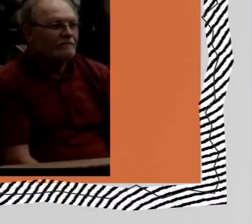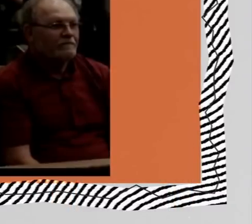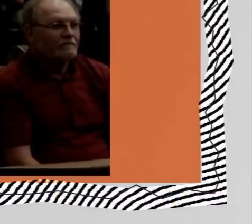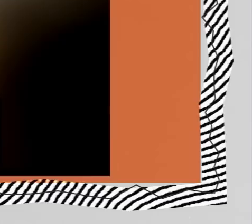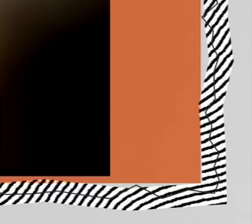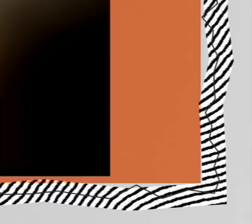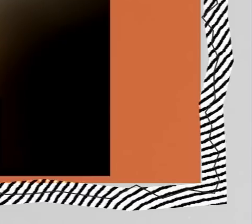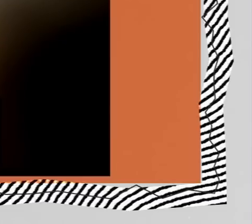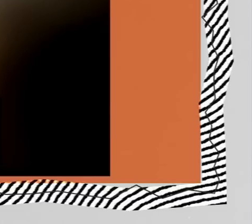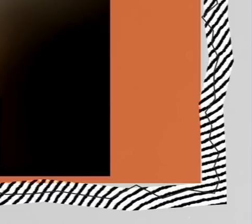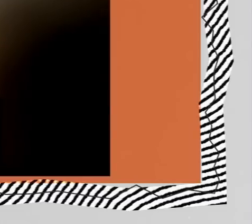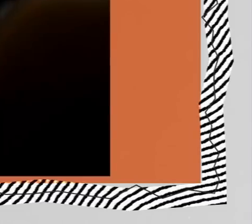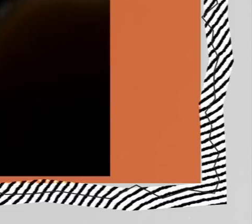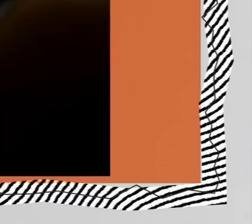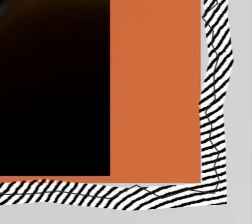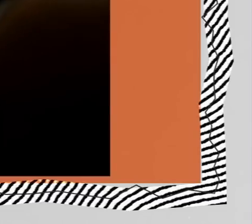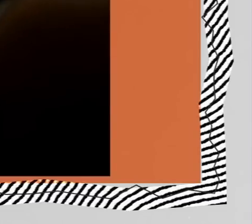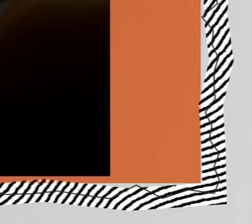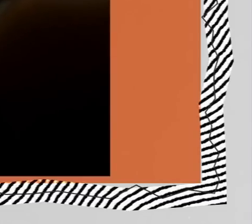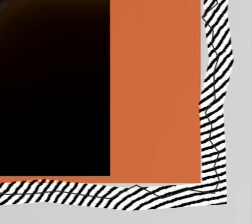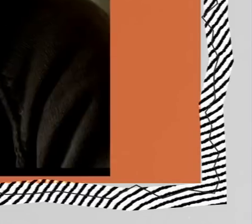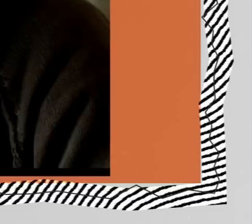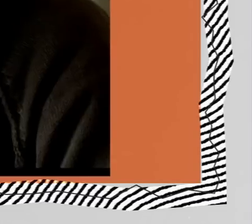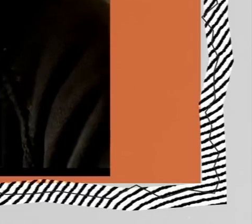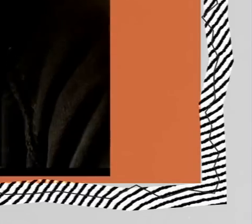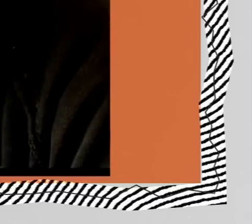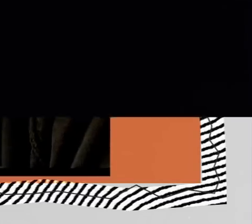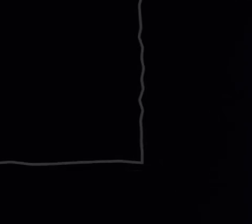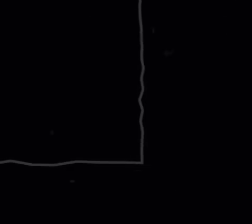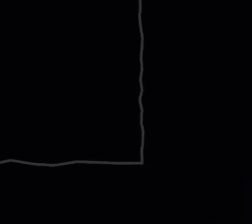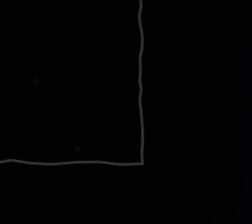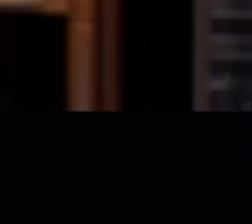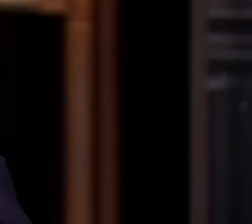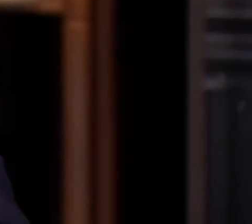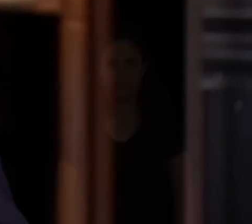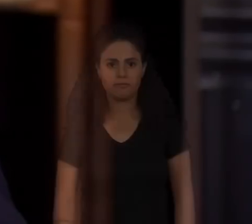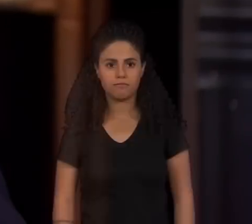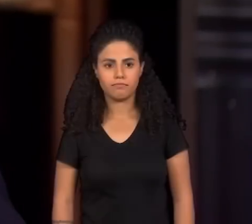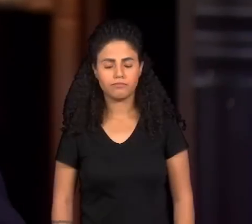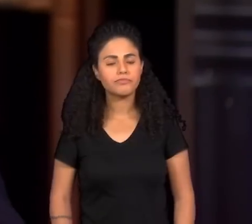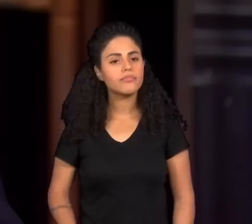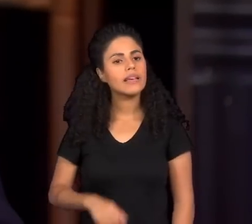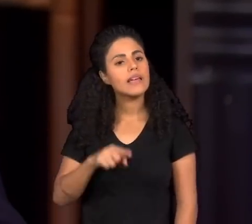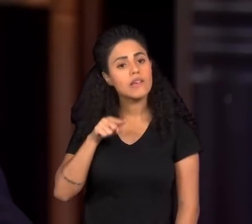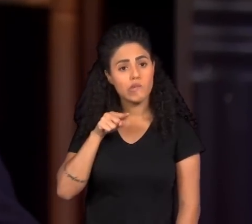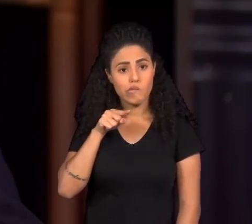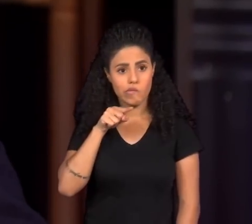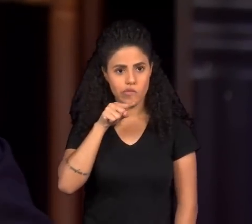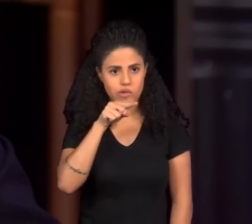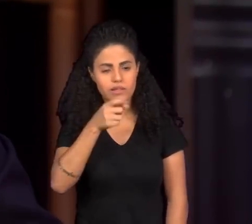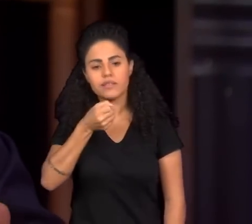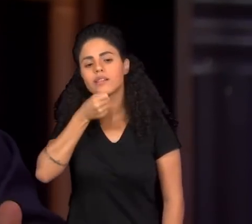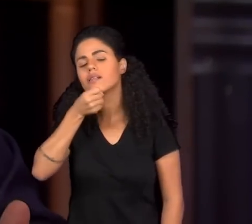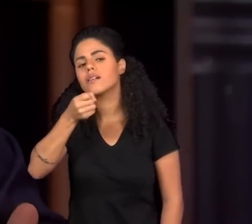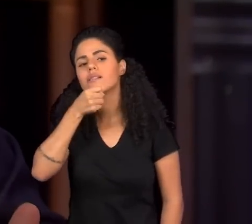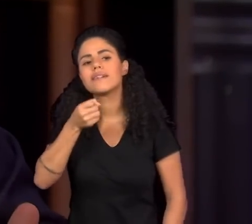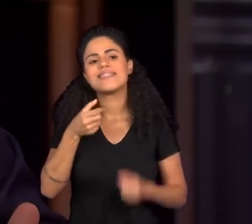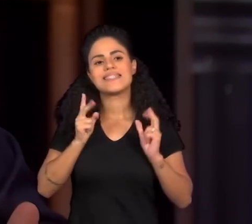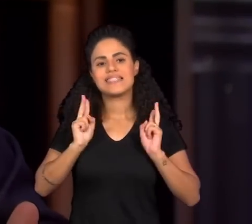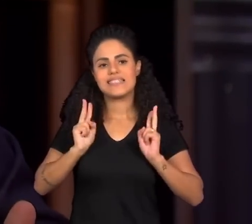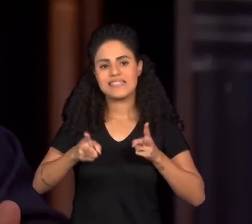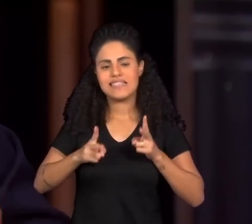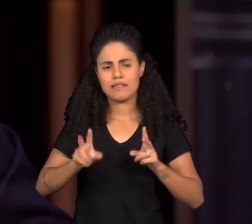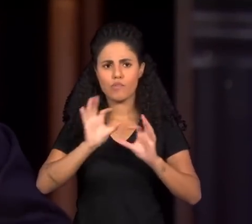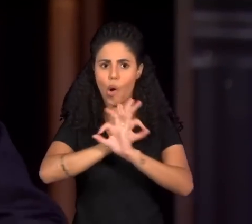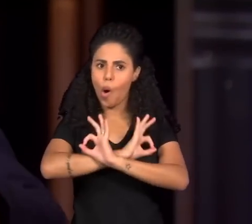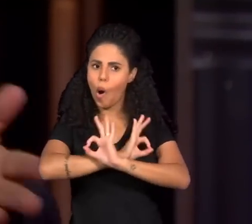I am here because I care. We're going to tell this story. We're going to tell it right. Você dá muitas entrevistas e eu acho ótimo poder